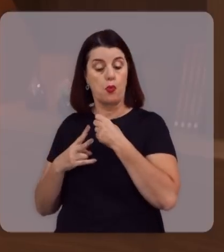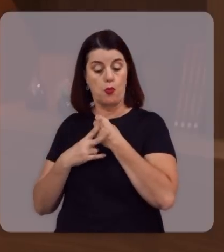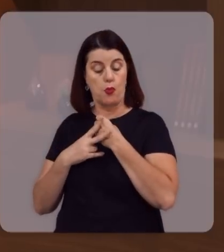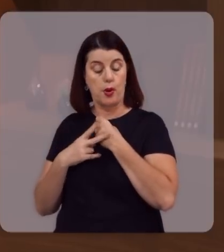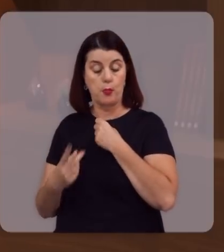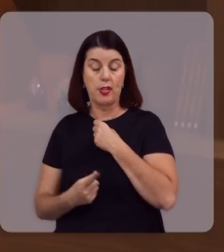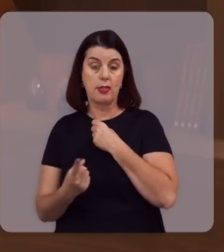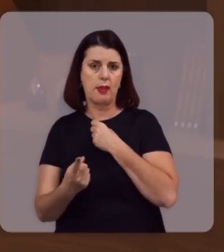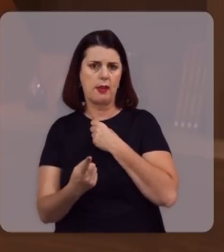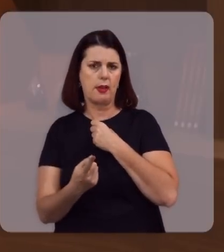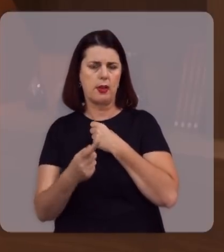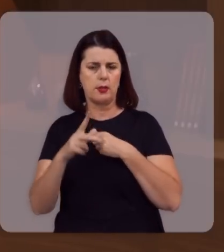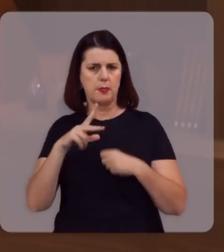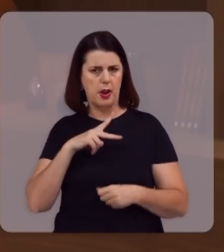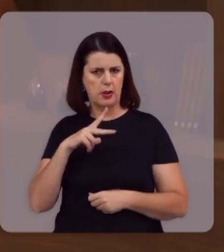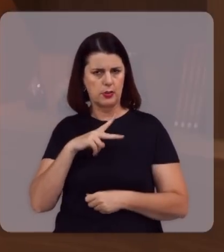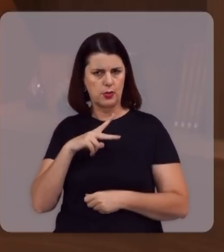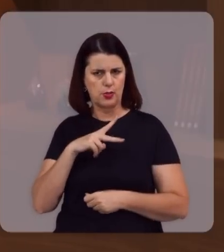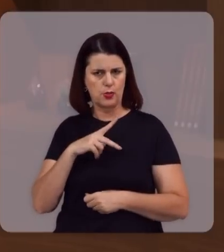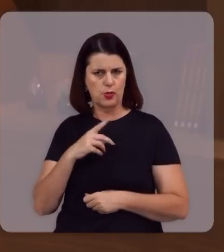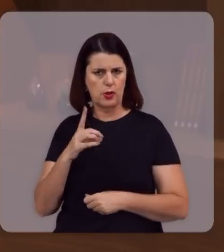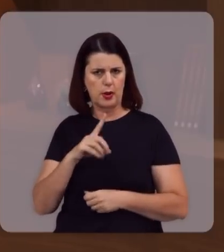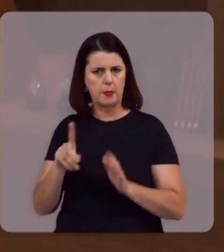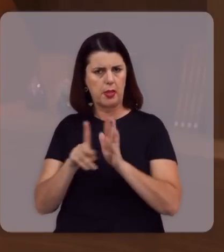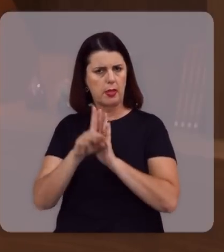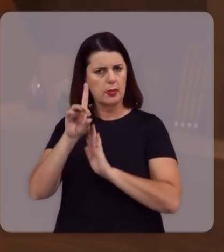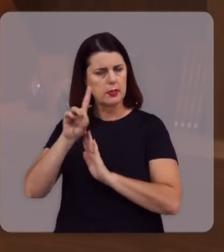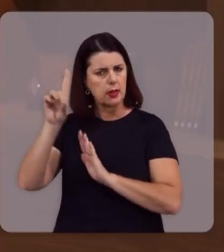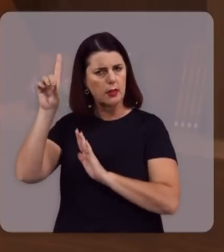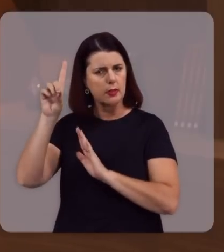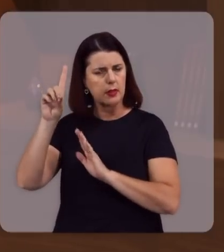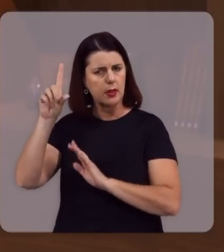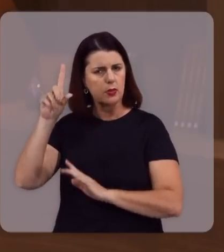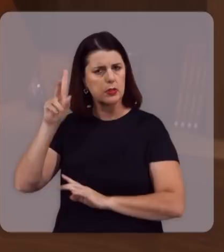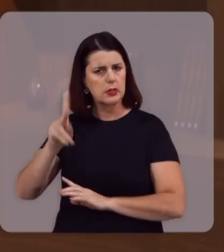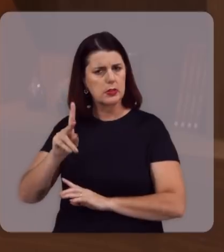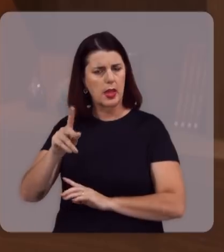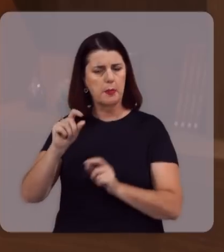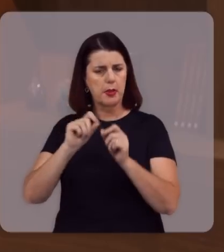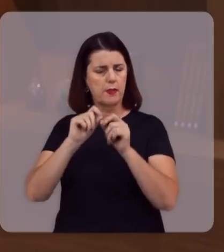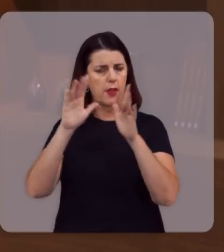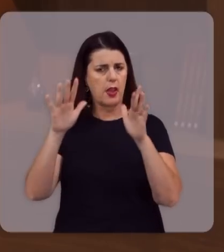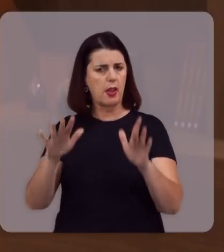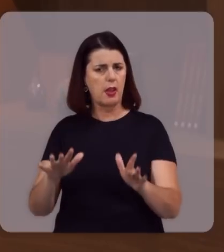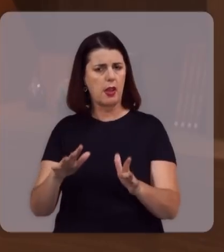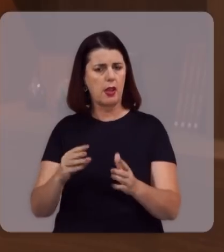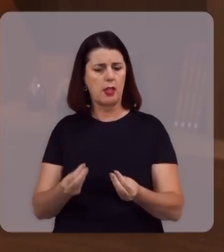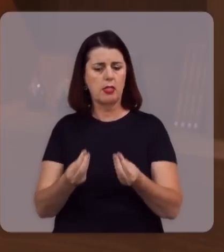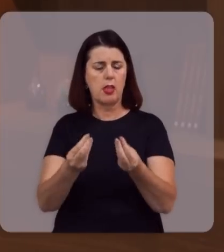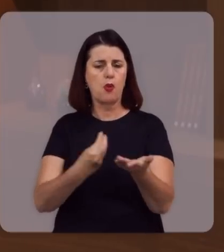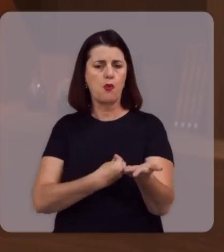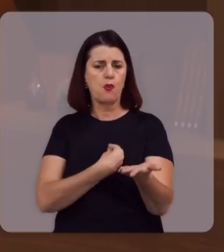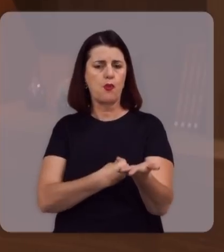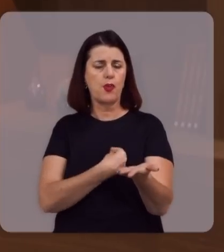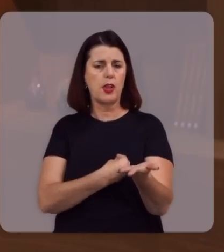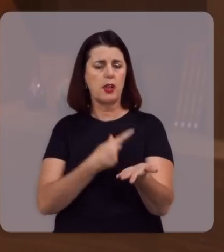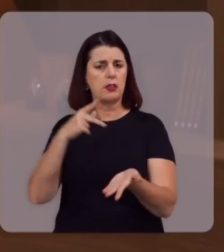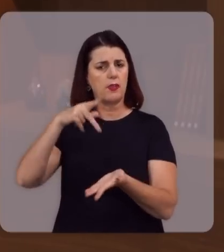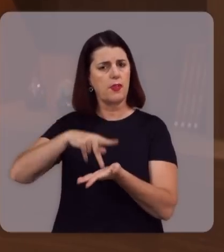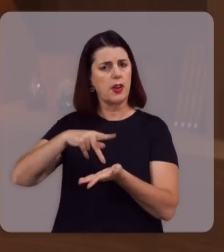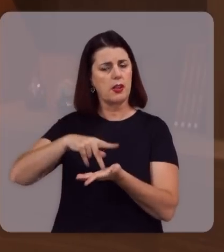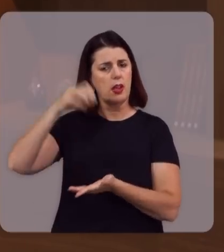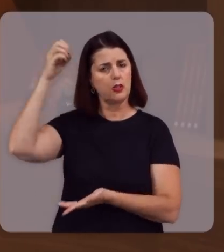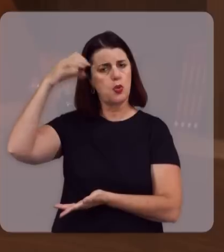Verbo eterno, pessoal, divino, autoexistente, criador, doador da vida,